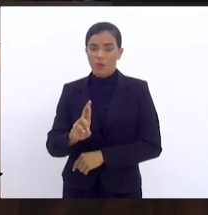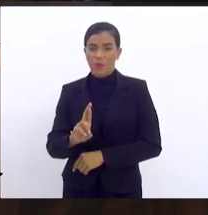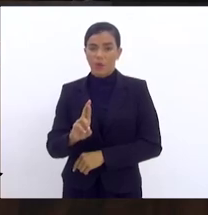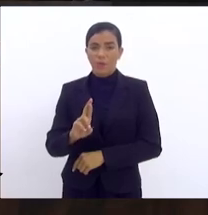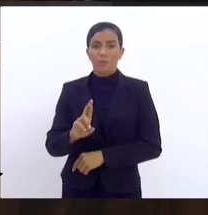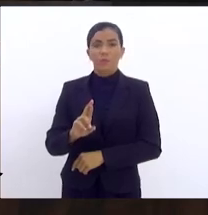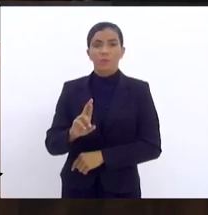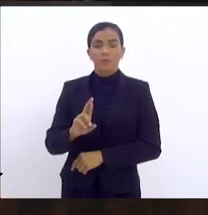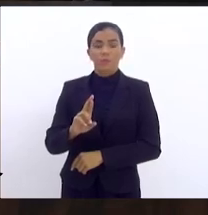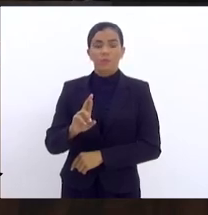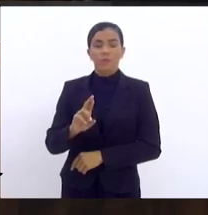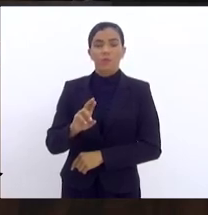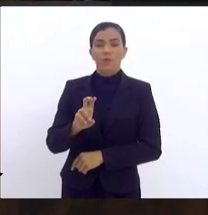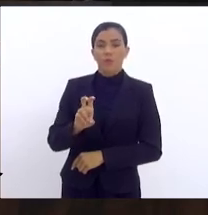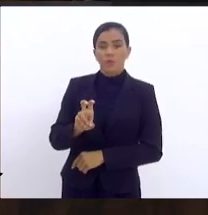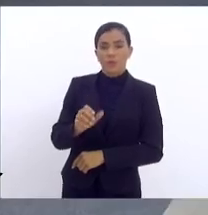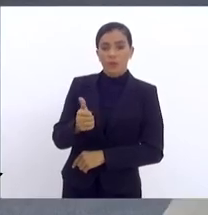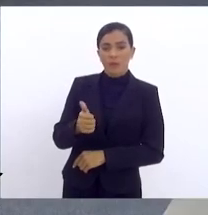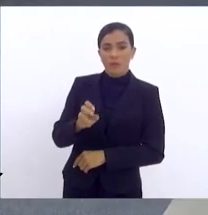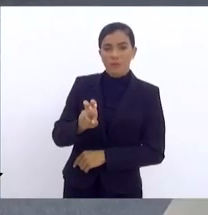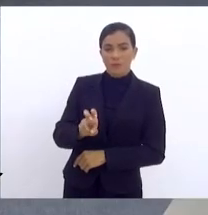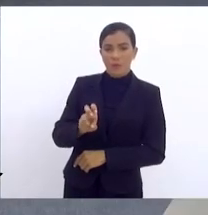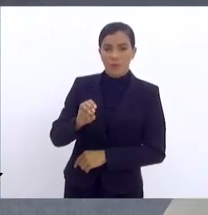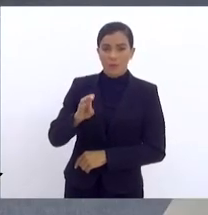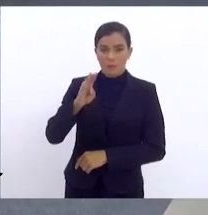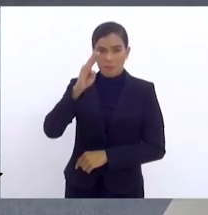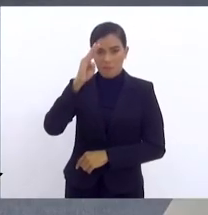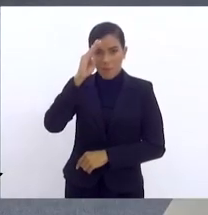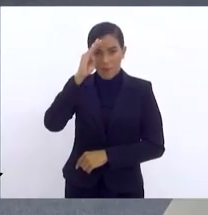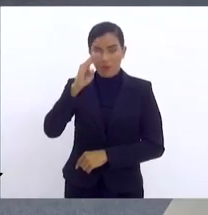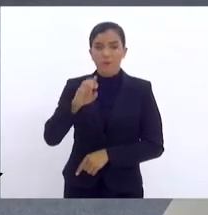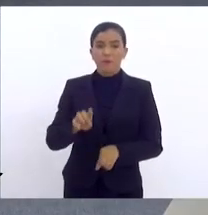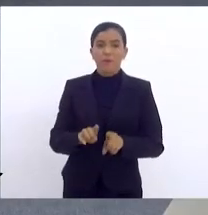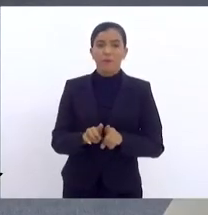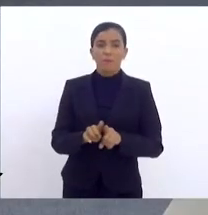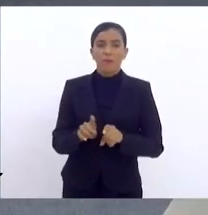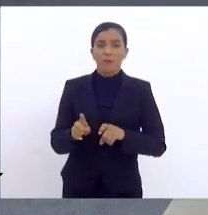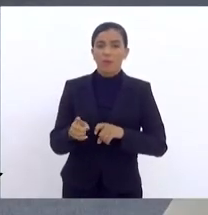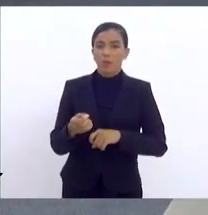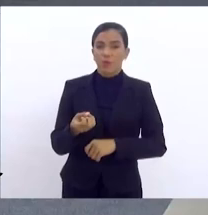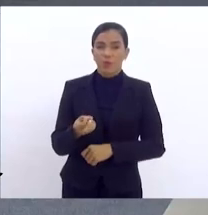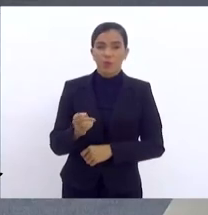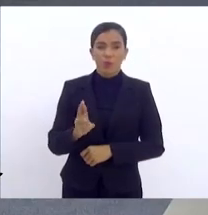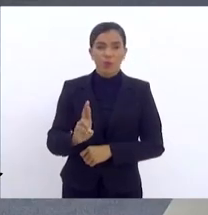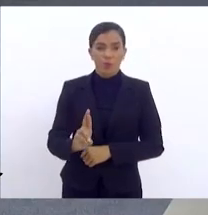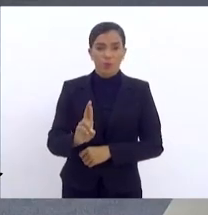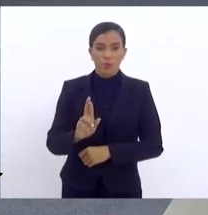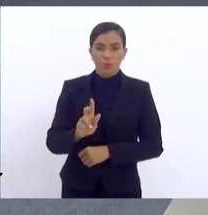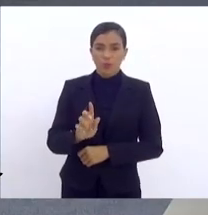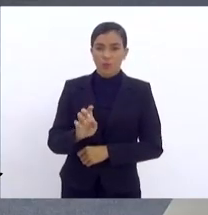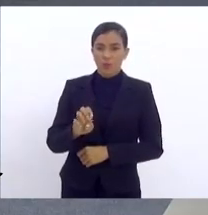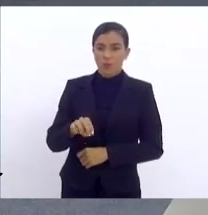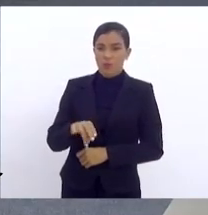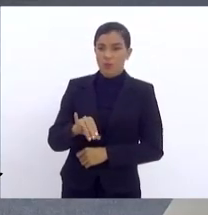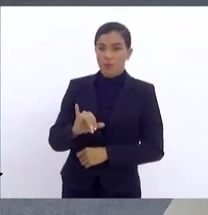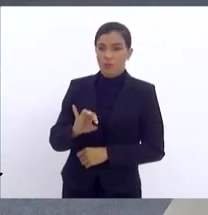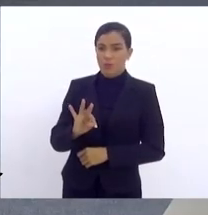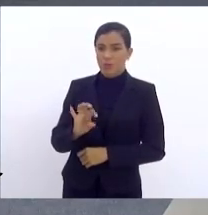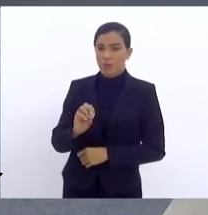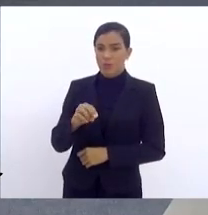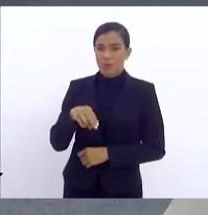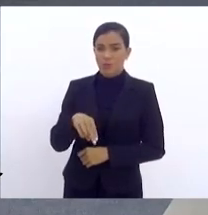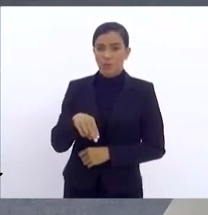batalhão agradeço a presença do doutor giniton Lages diretor